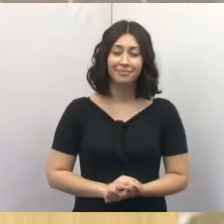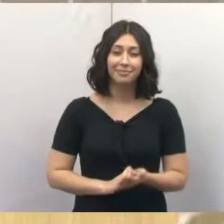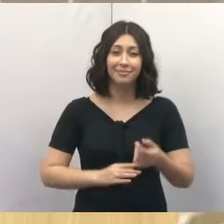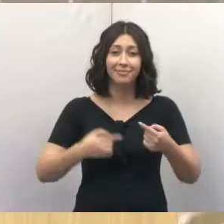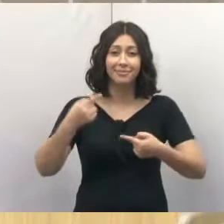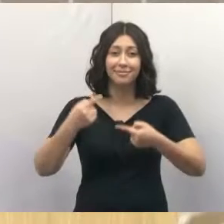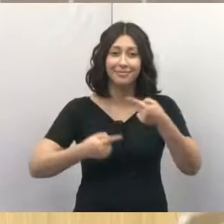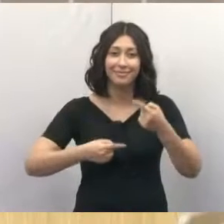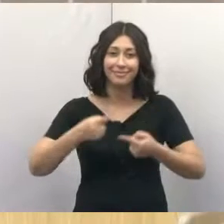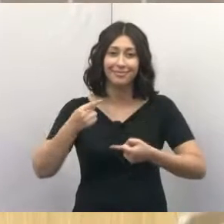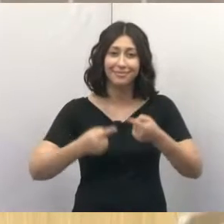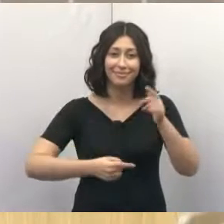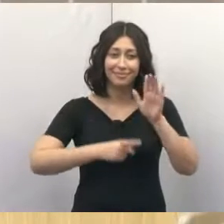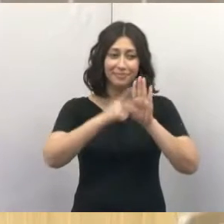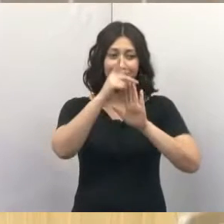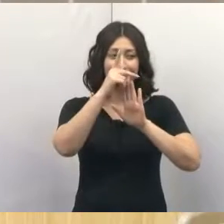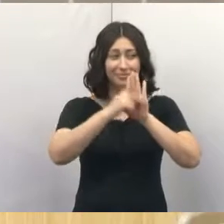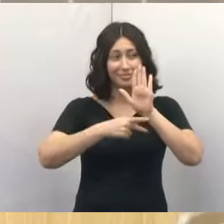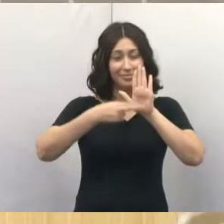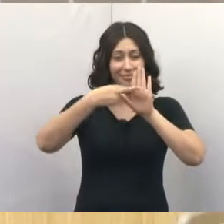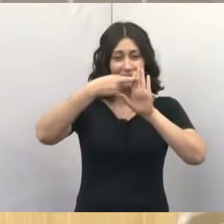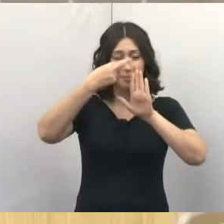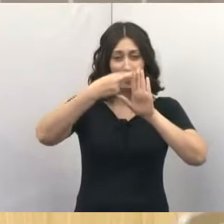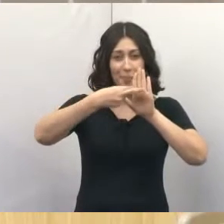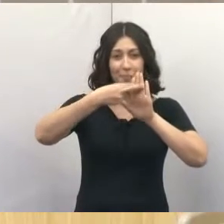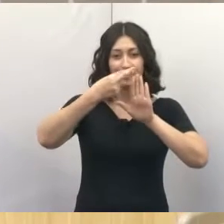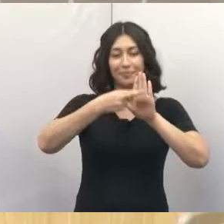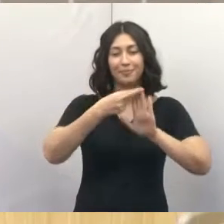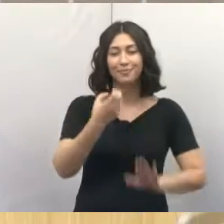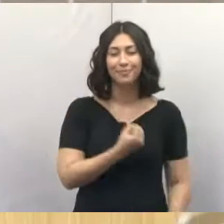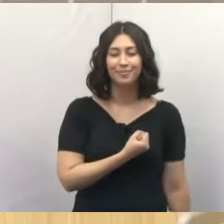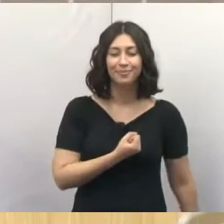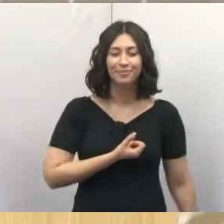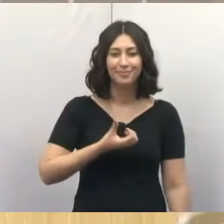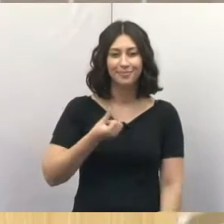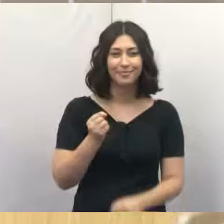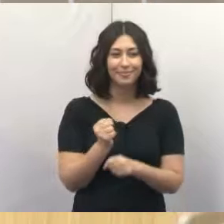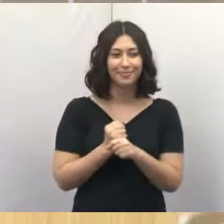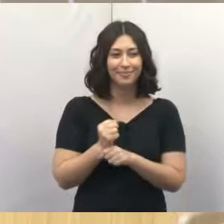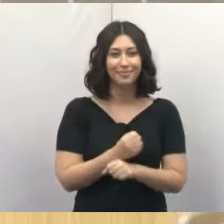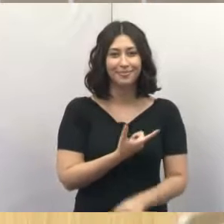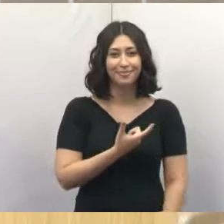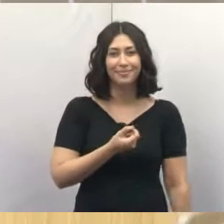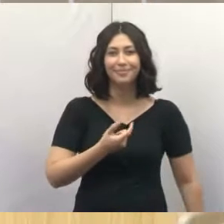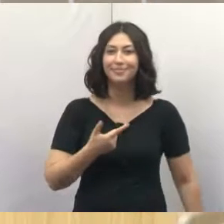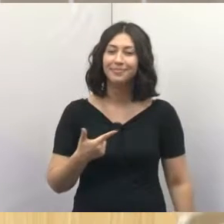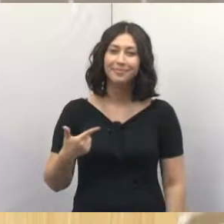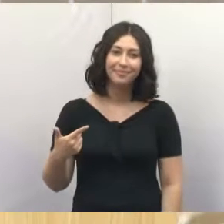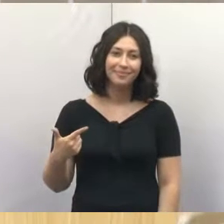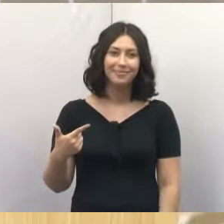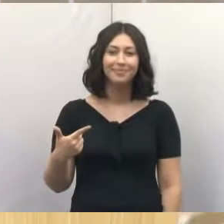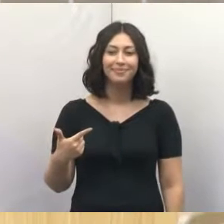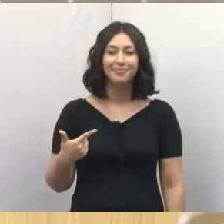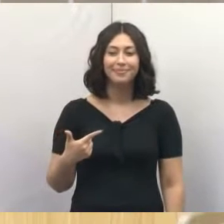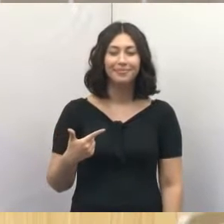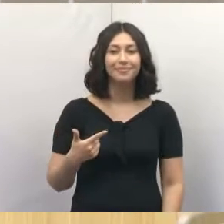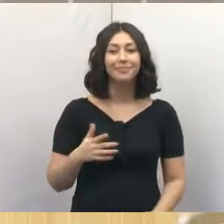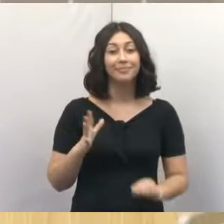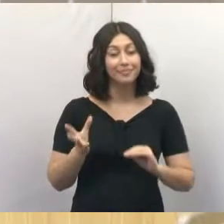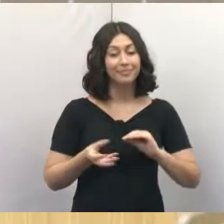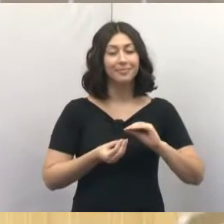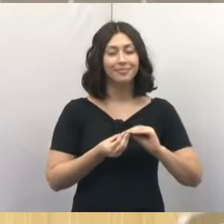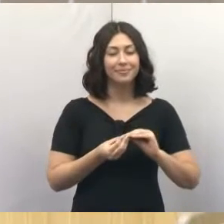Discussão única do PR número 006/2022. Projeto de resolução com